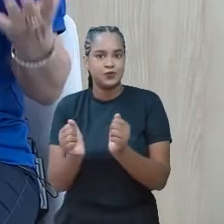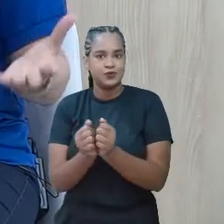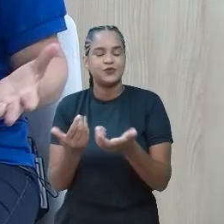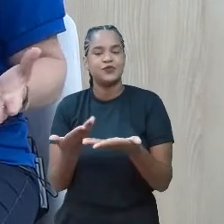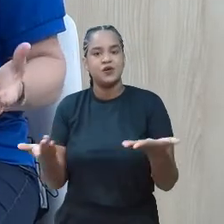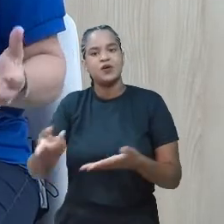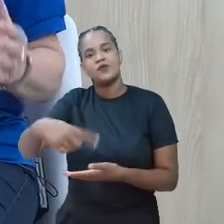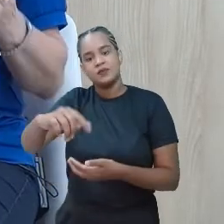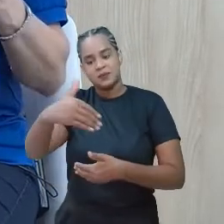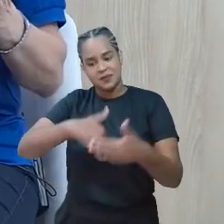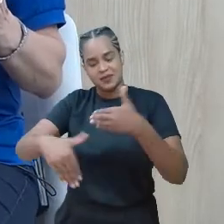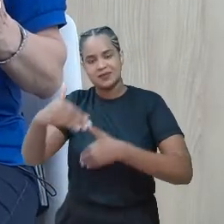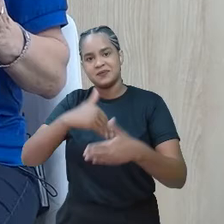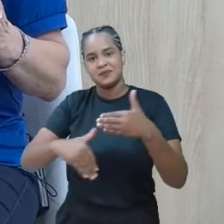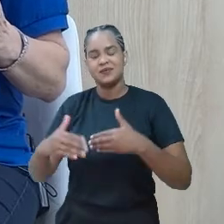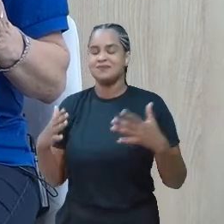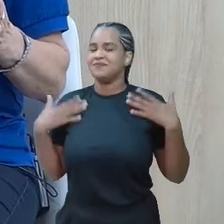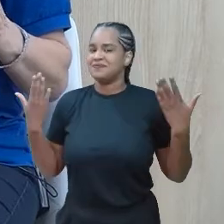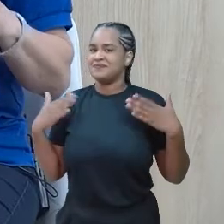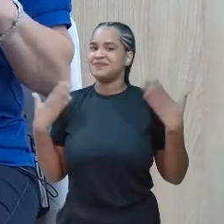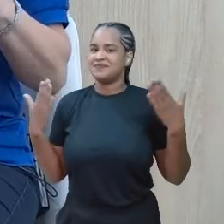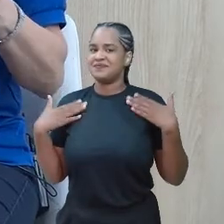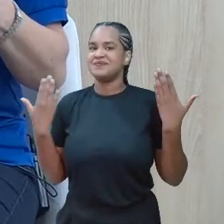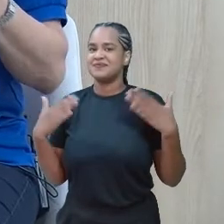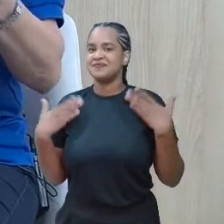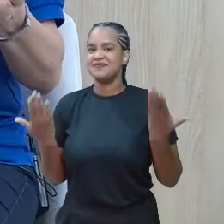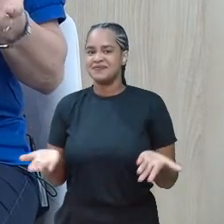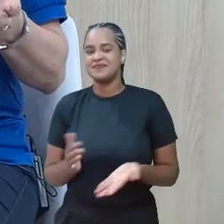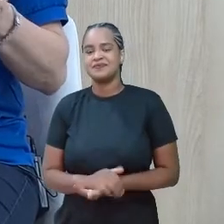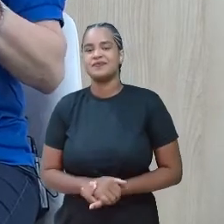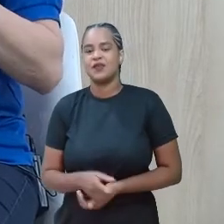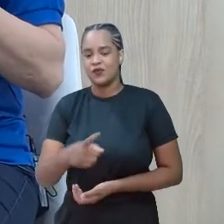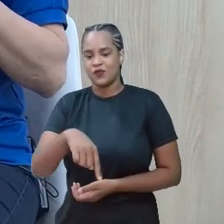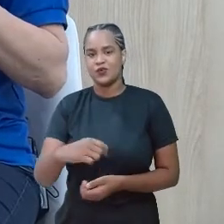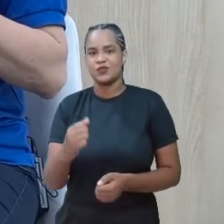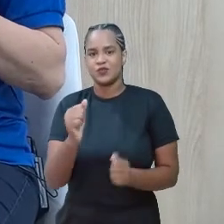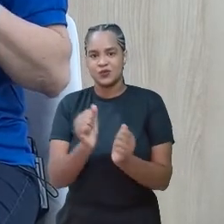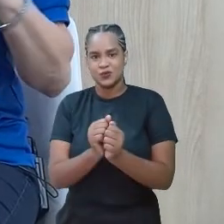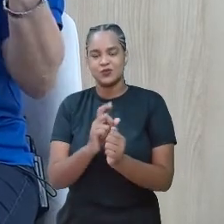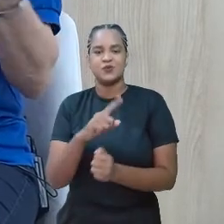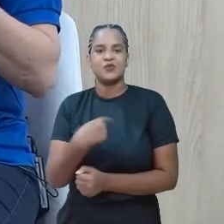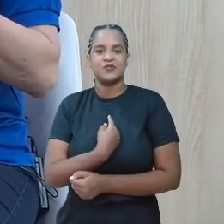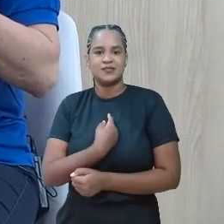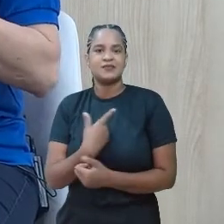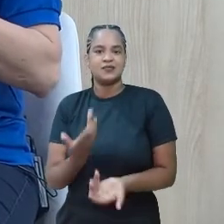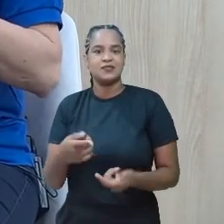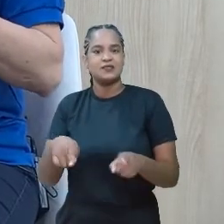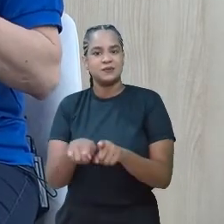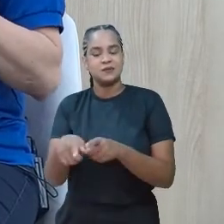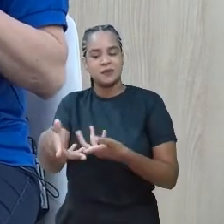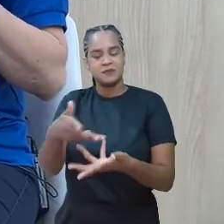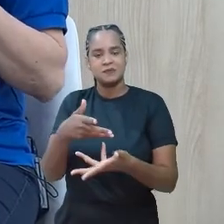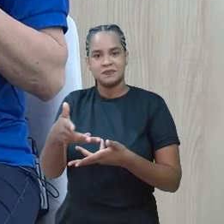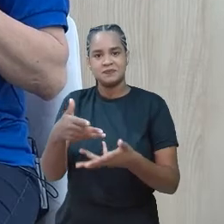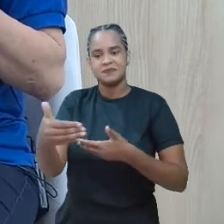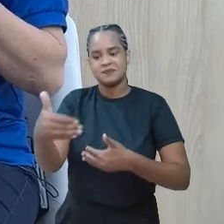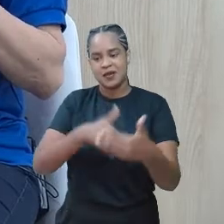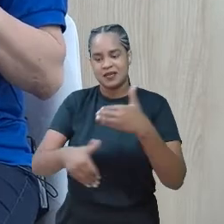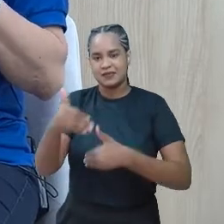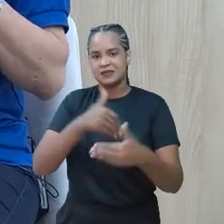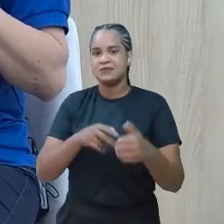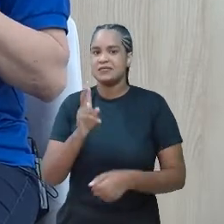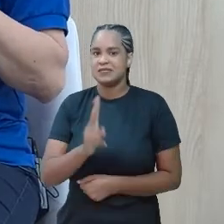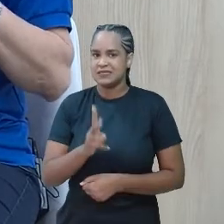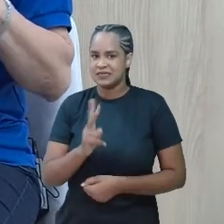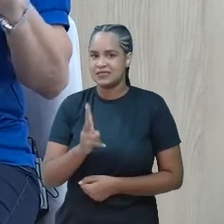Vocês participaram muito, é uma grande alegria para a gente, vocês estarem aqui interagindo e participando sempre,